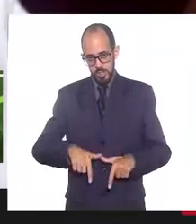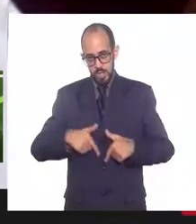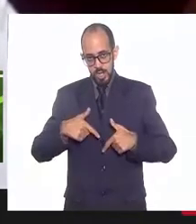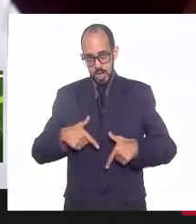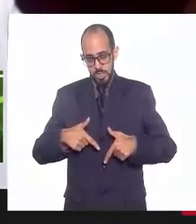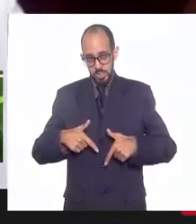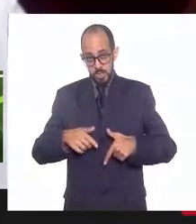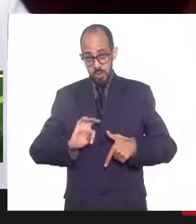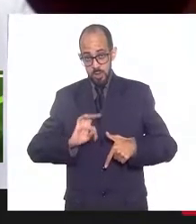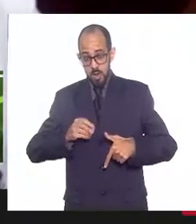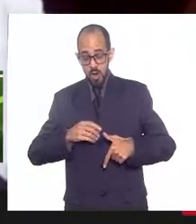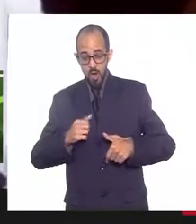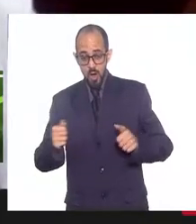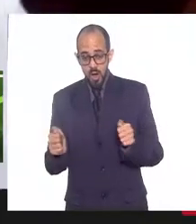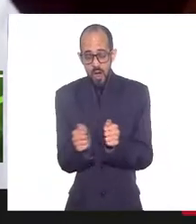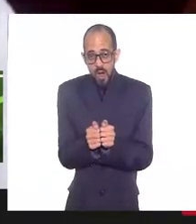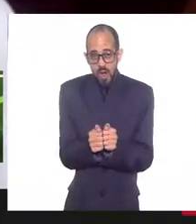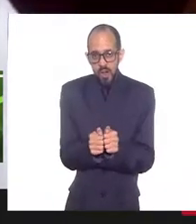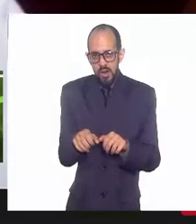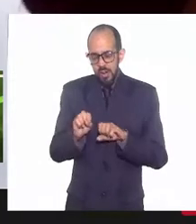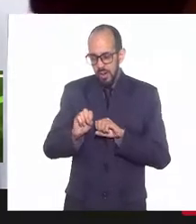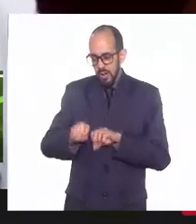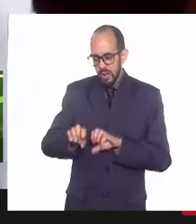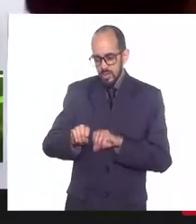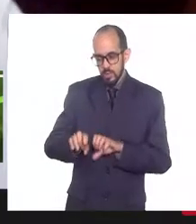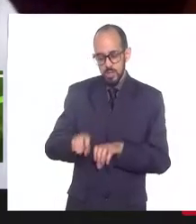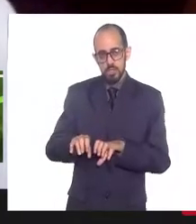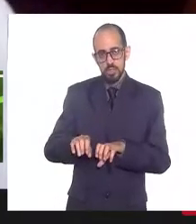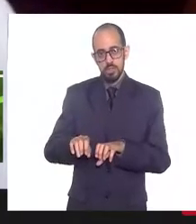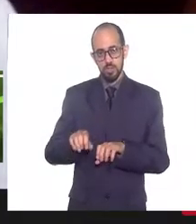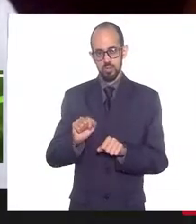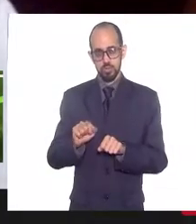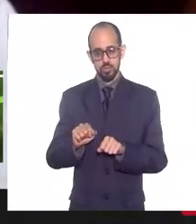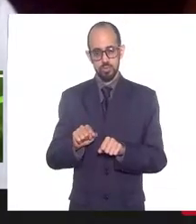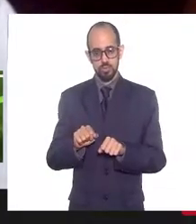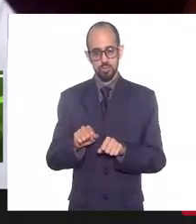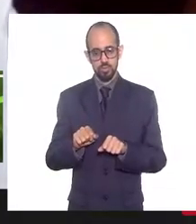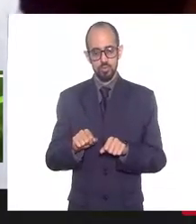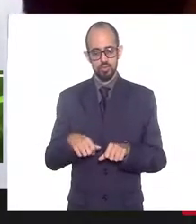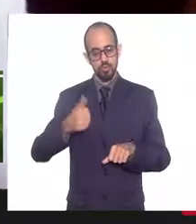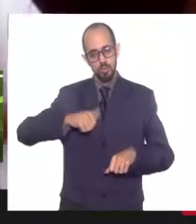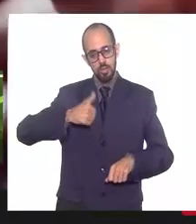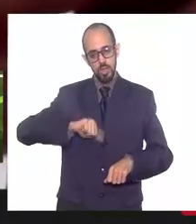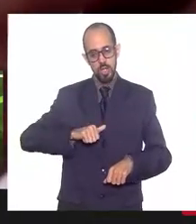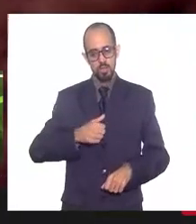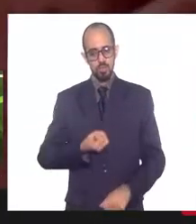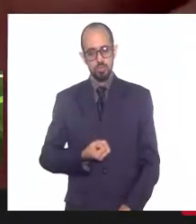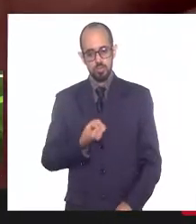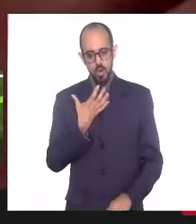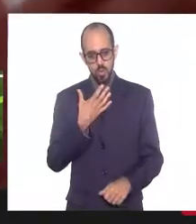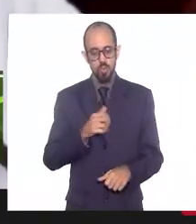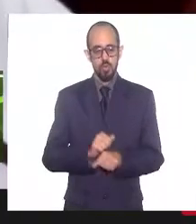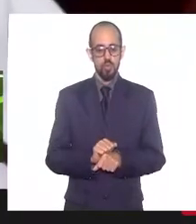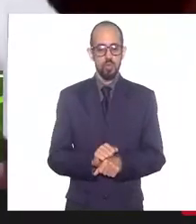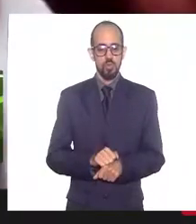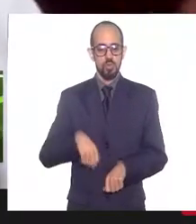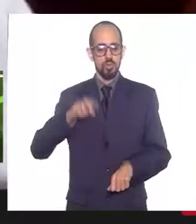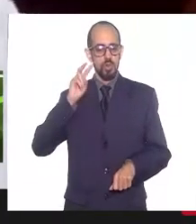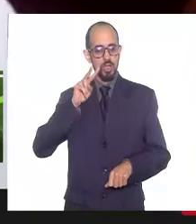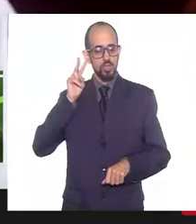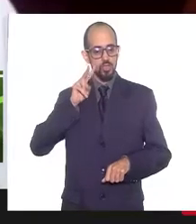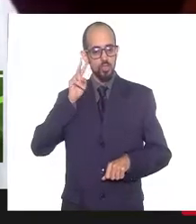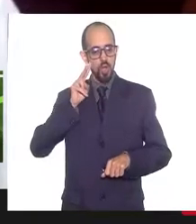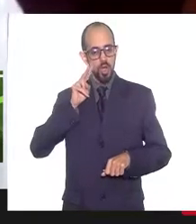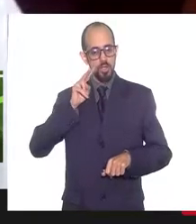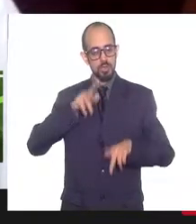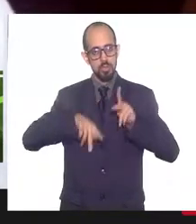agirmos com a educação, o ensino de qualidade da história dos